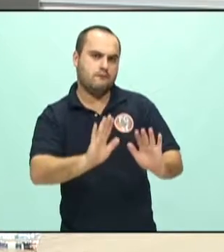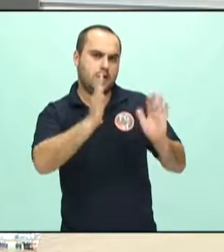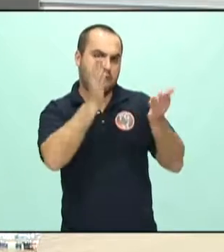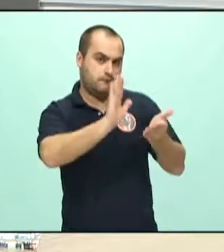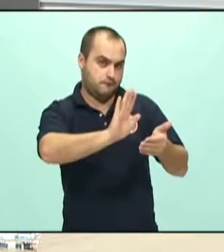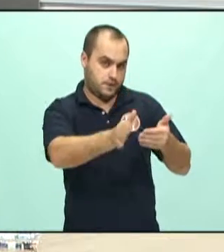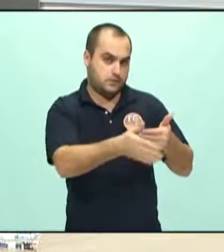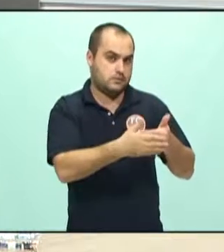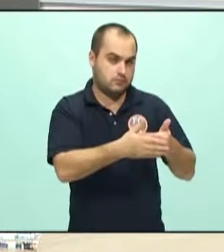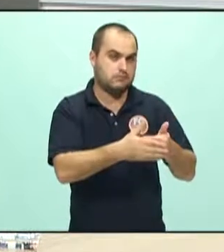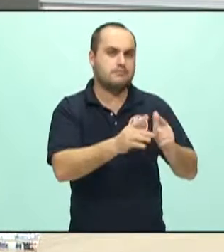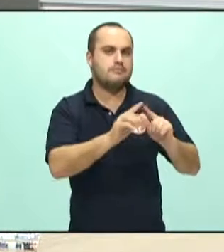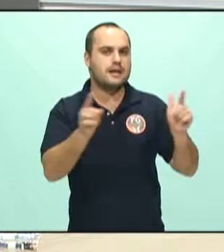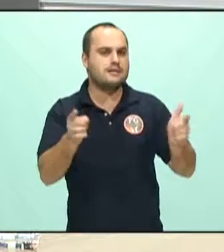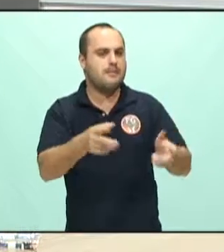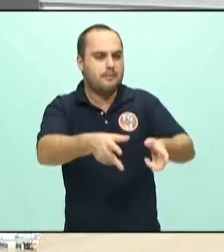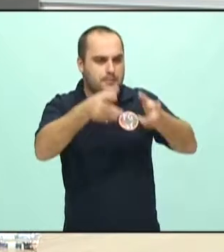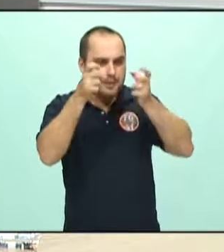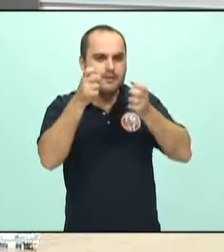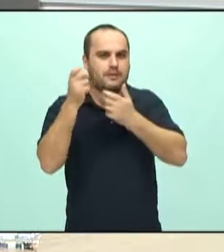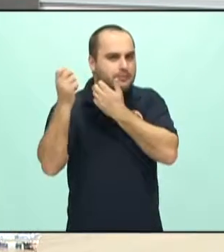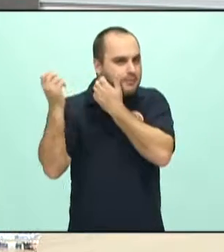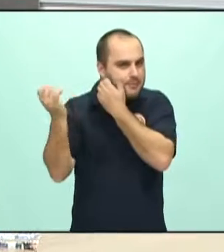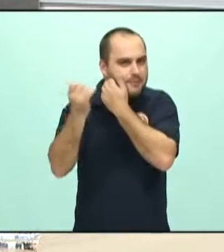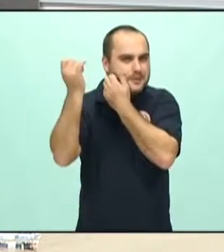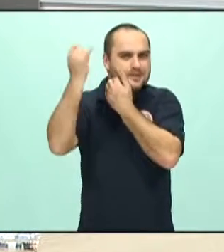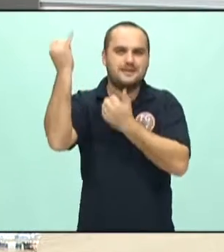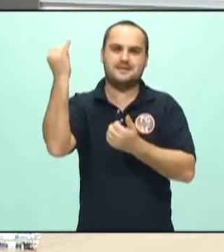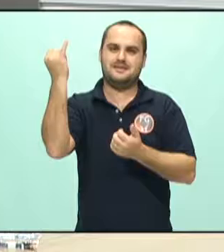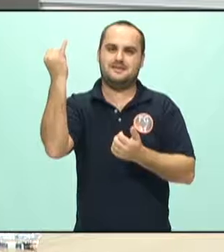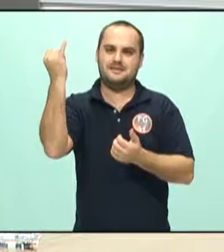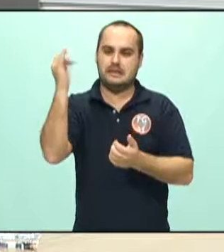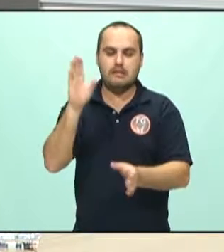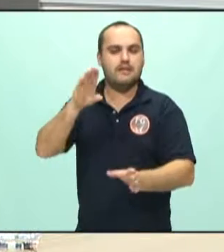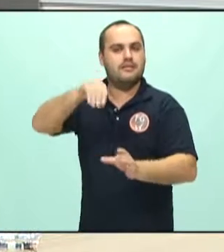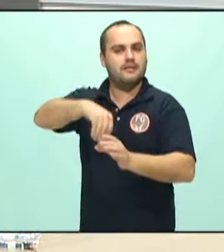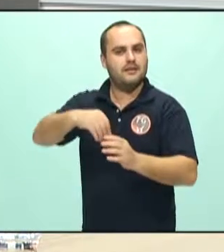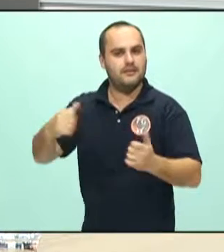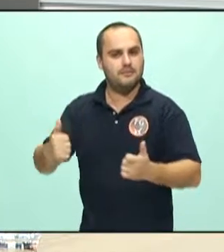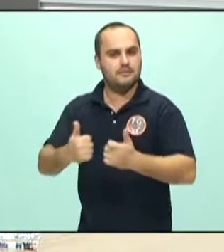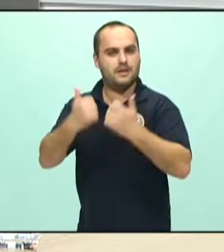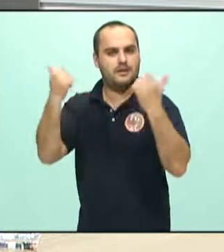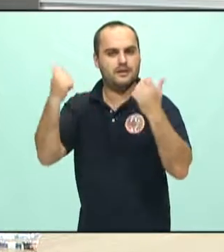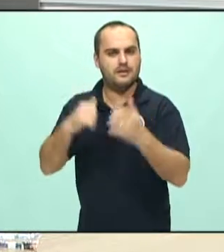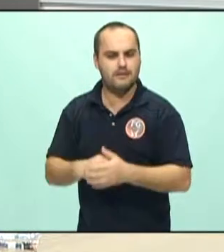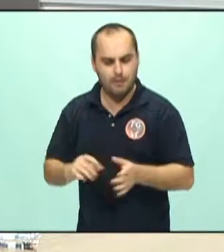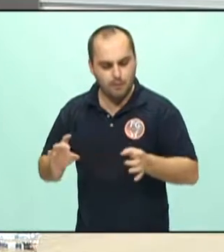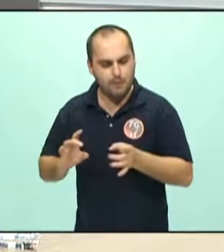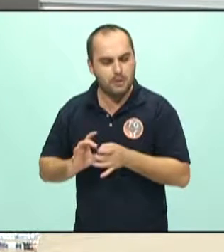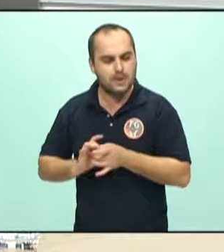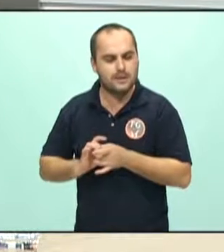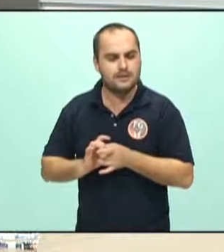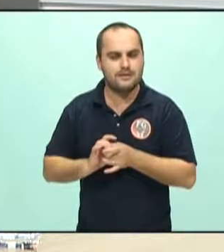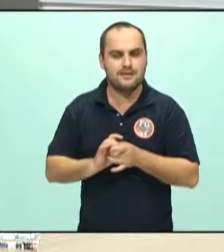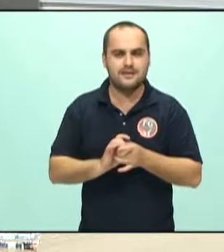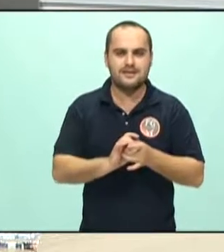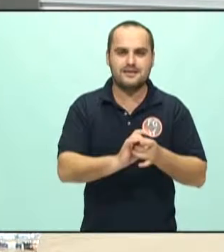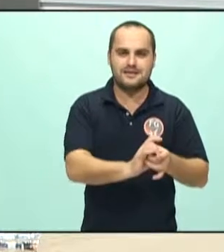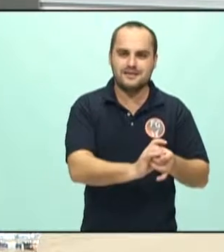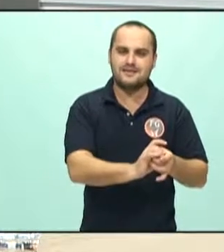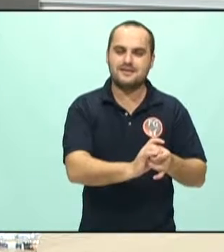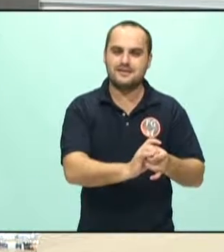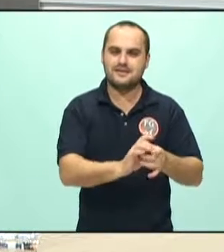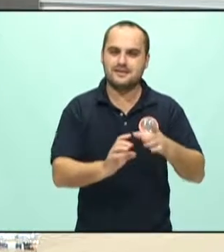aí como foi importante né levar isso para dentro da marejada que teve um contexto é o mote